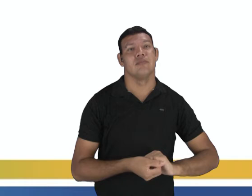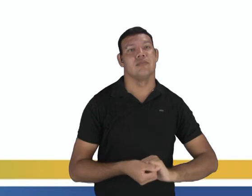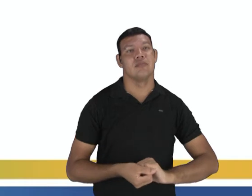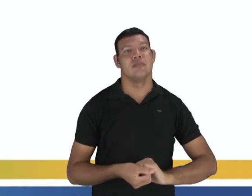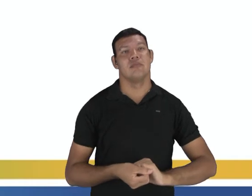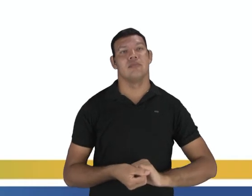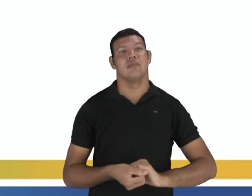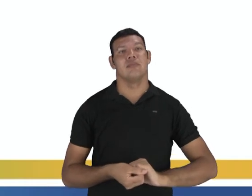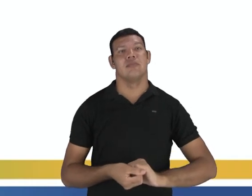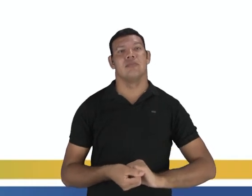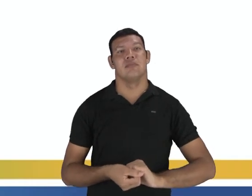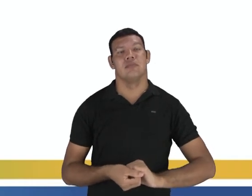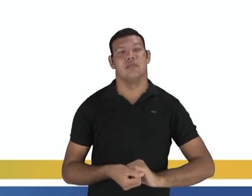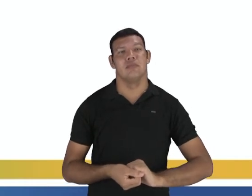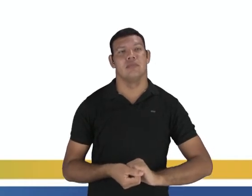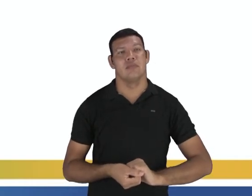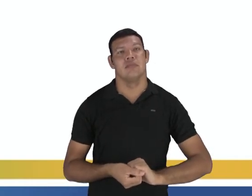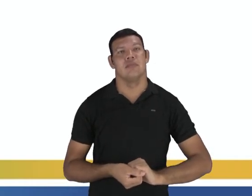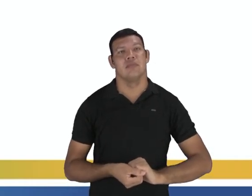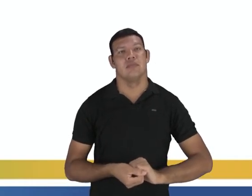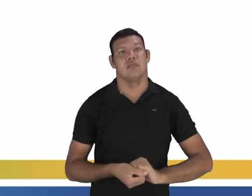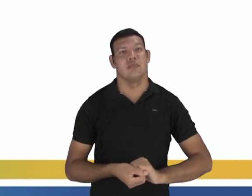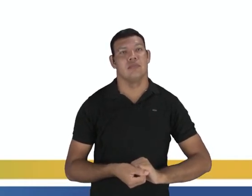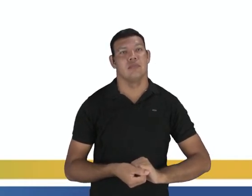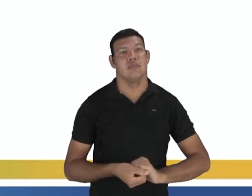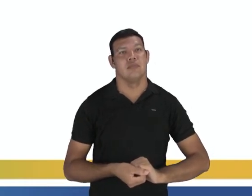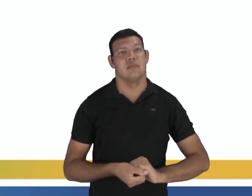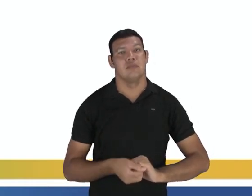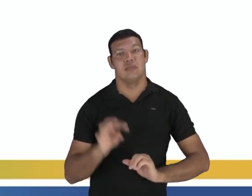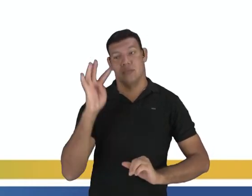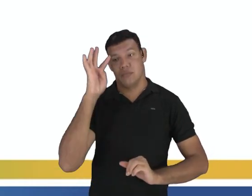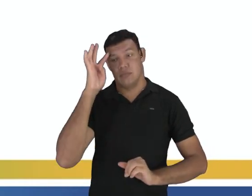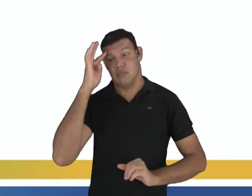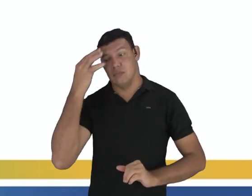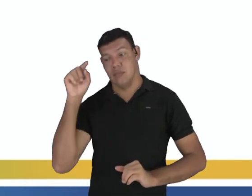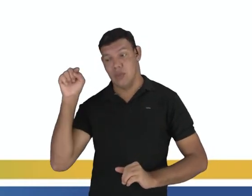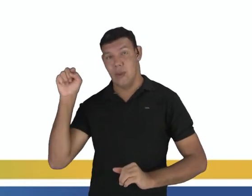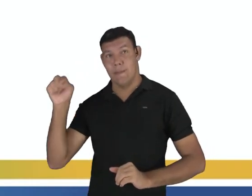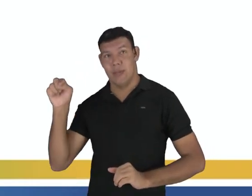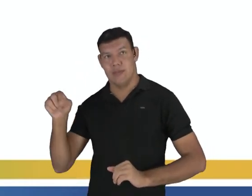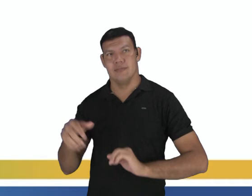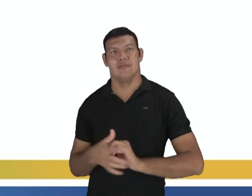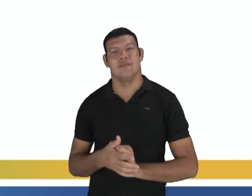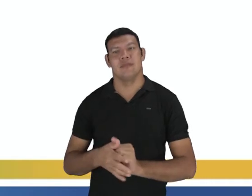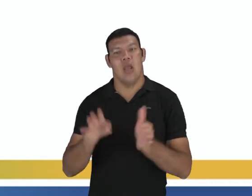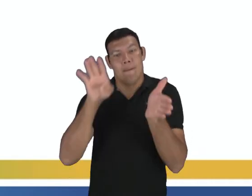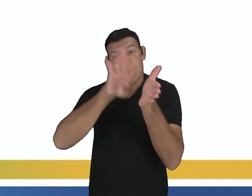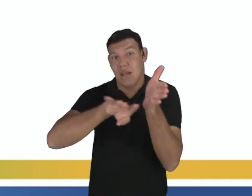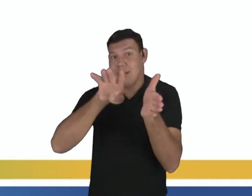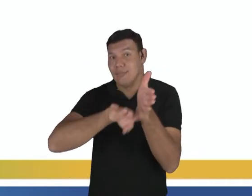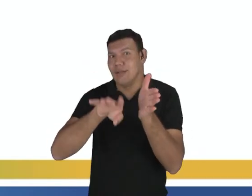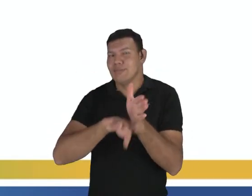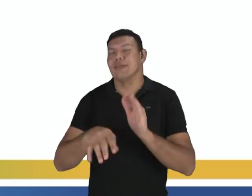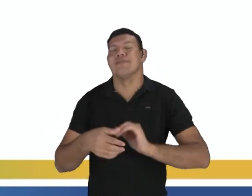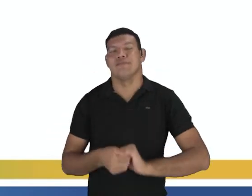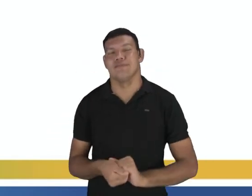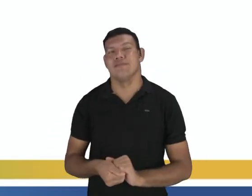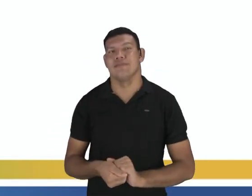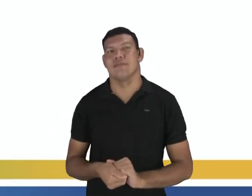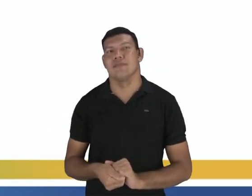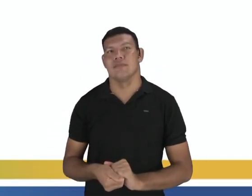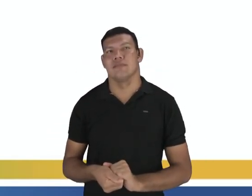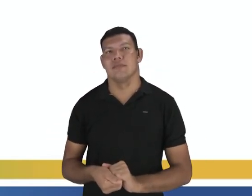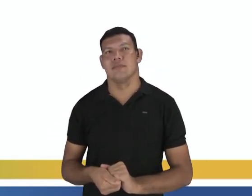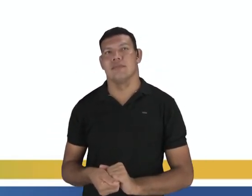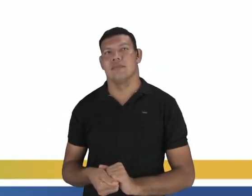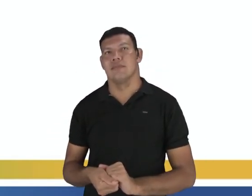uma substância, somente uma substância. Agora vamos olhar para o lado do produto. A gente teve uma decomposição dessas substâncias, ó.